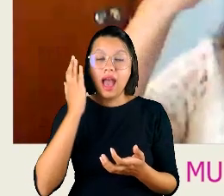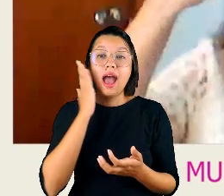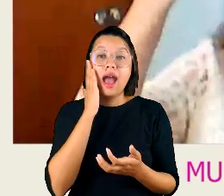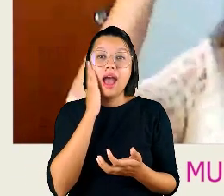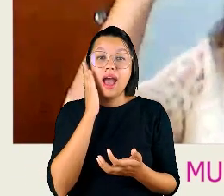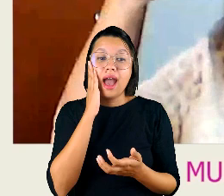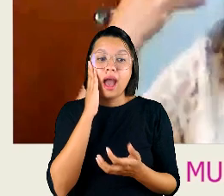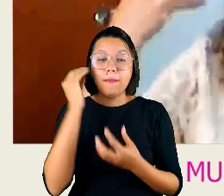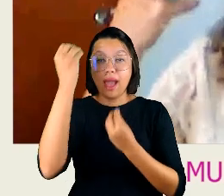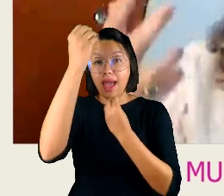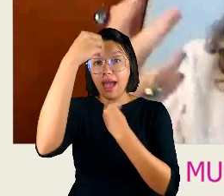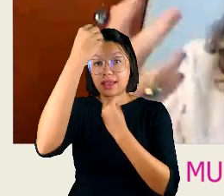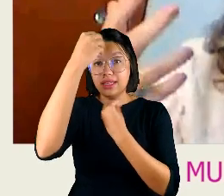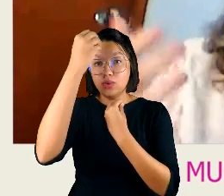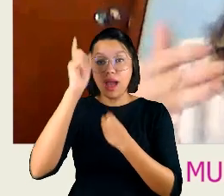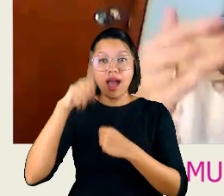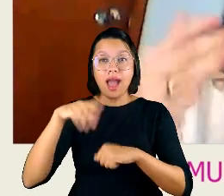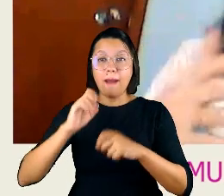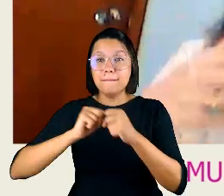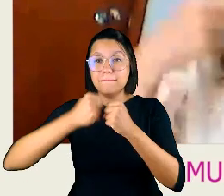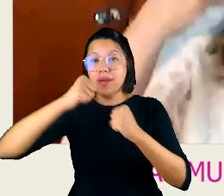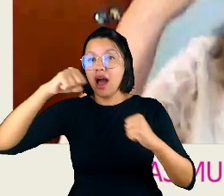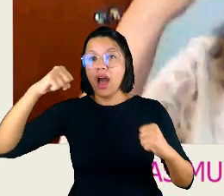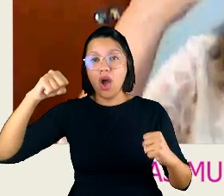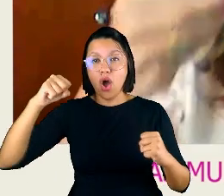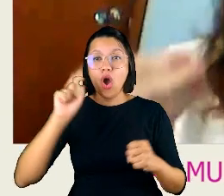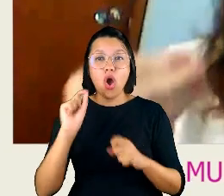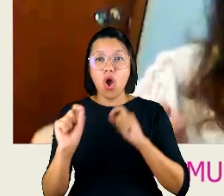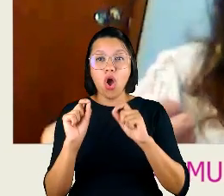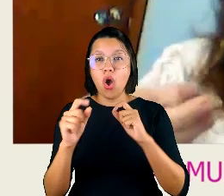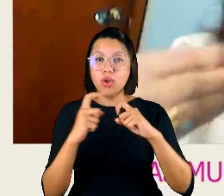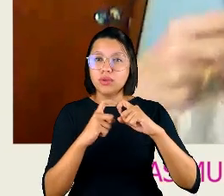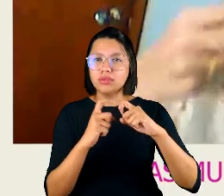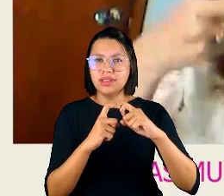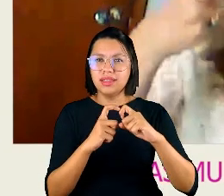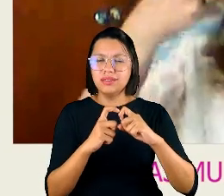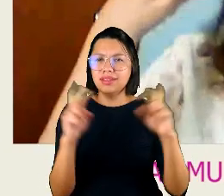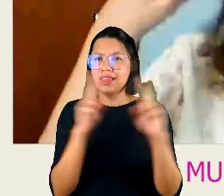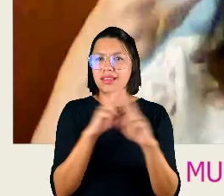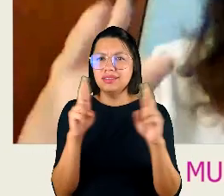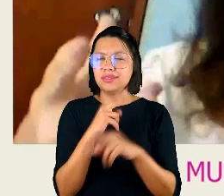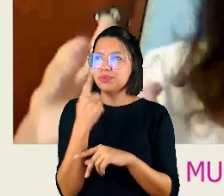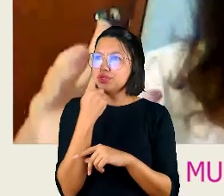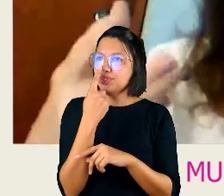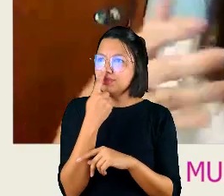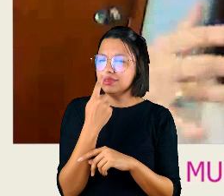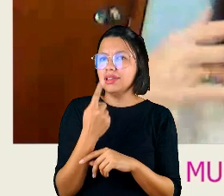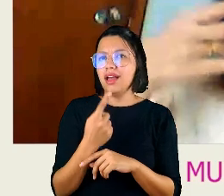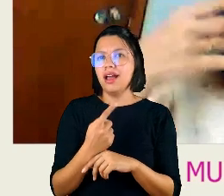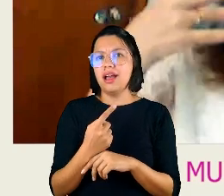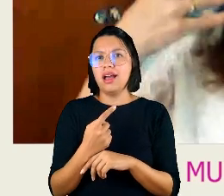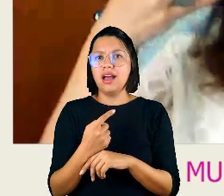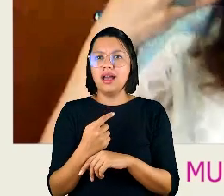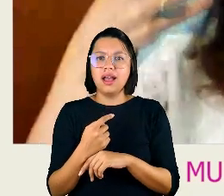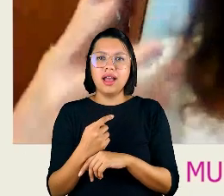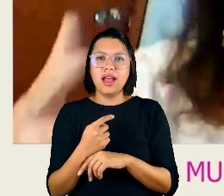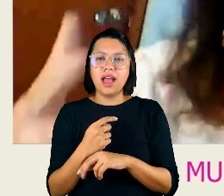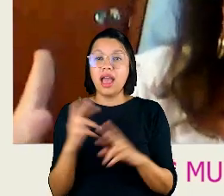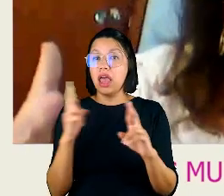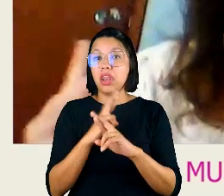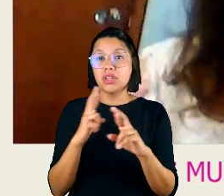é muito maior do que o sexo. Tem a ver com a intimidade, tem a ver com os relacionamentos, tem a